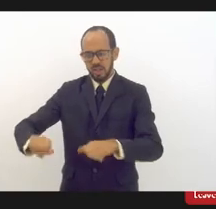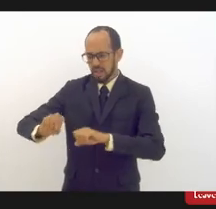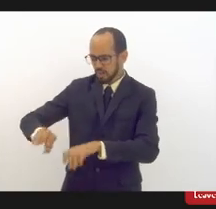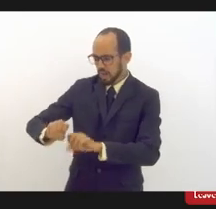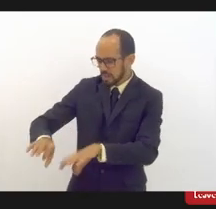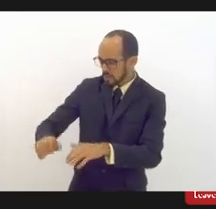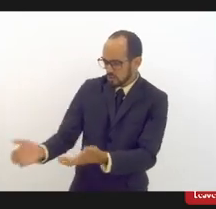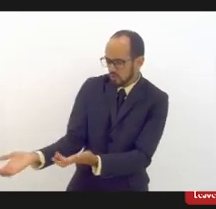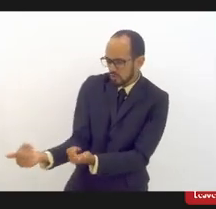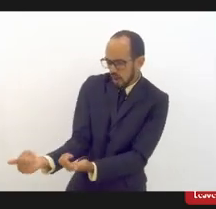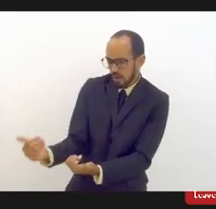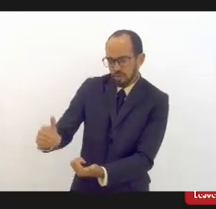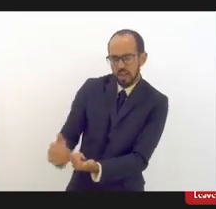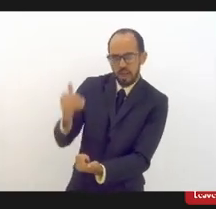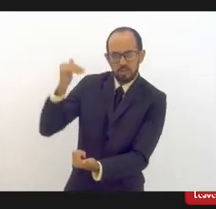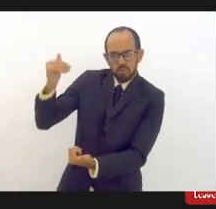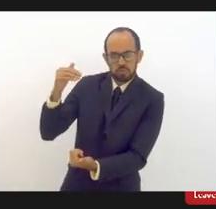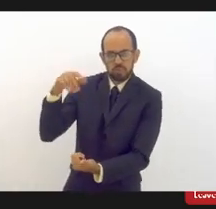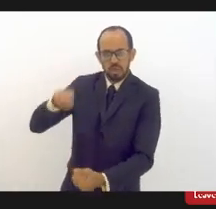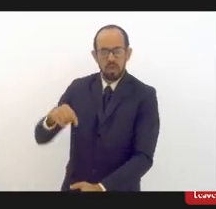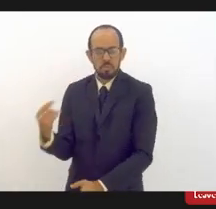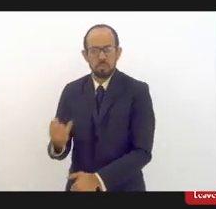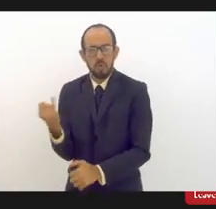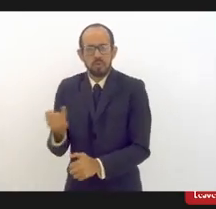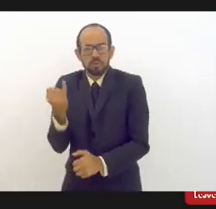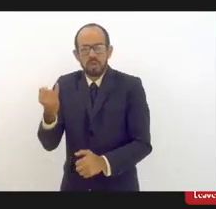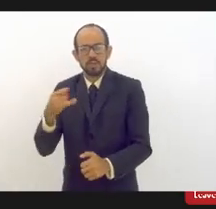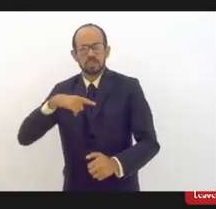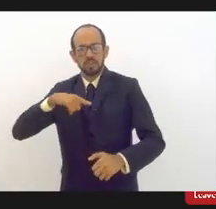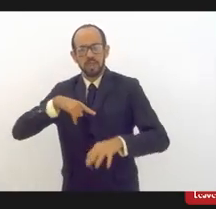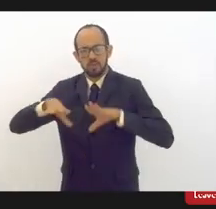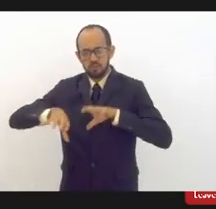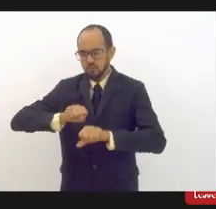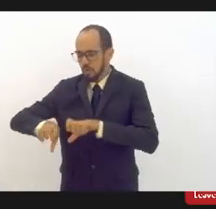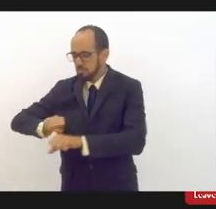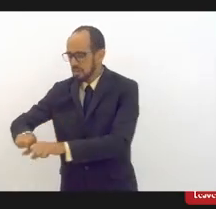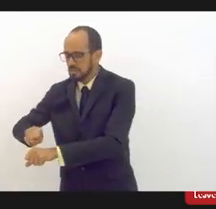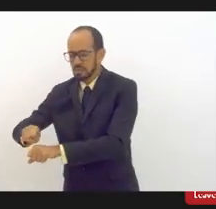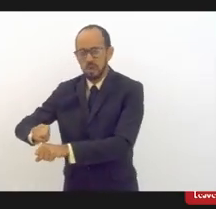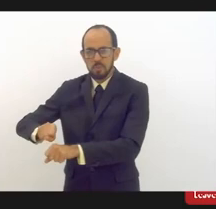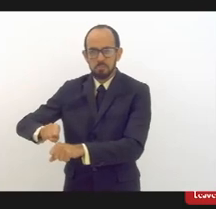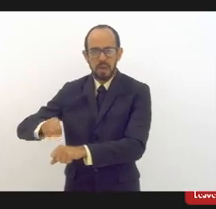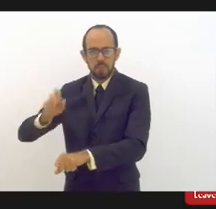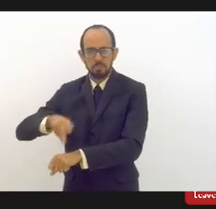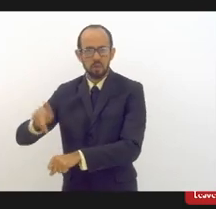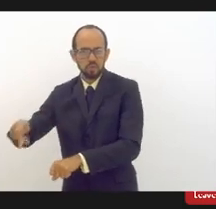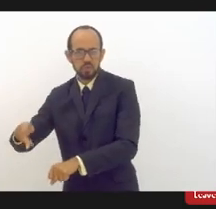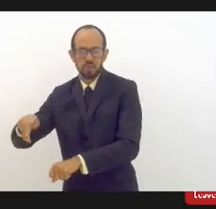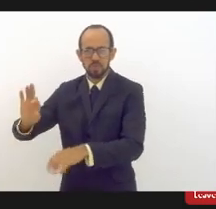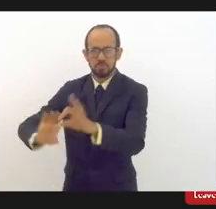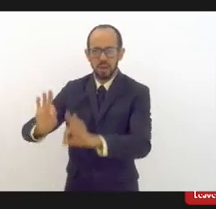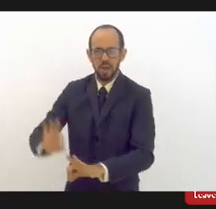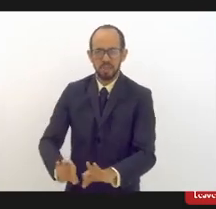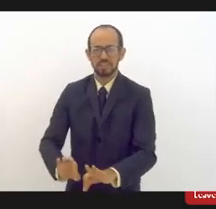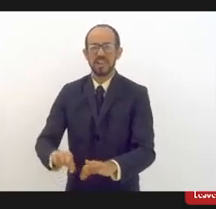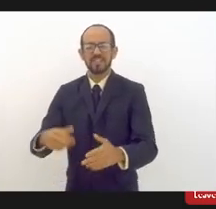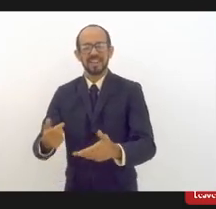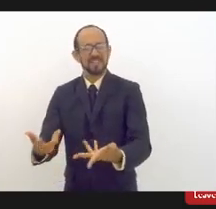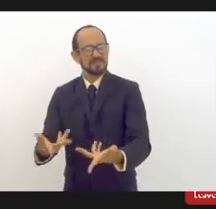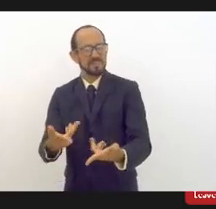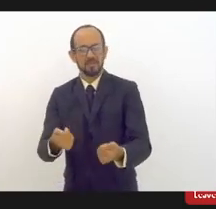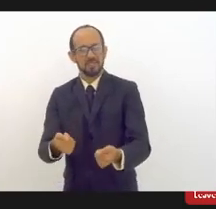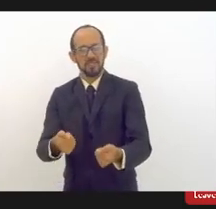adultos ocupa um espaço importante, de que temos formação para professores, de que temos projetos, de que está tudo bem